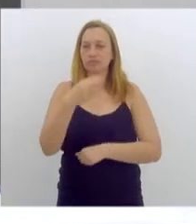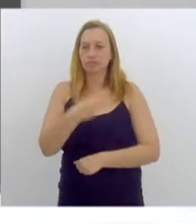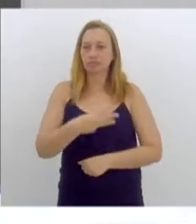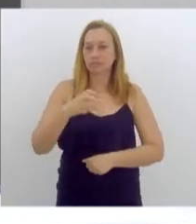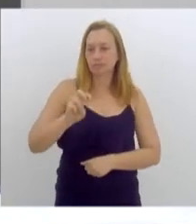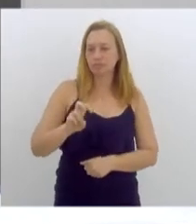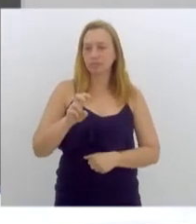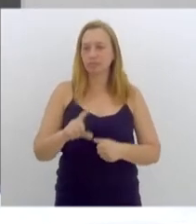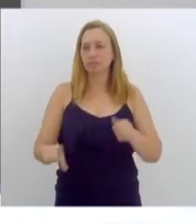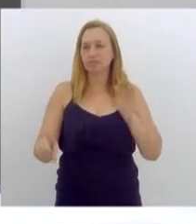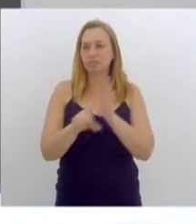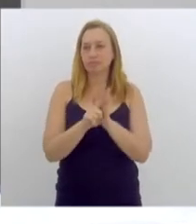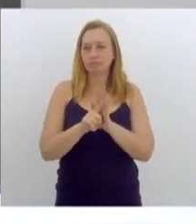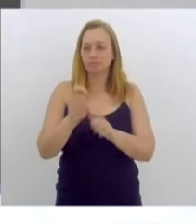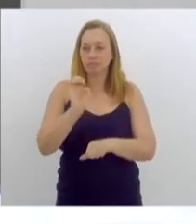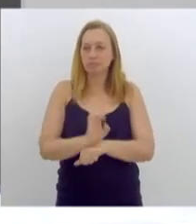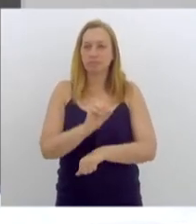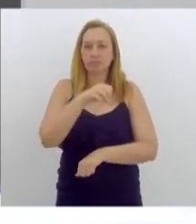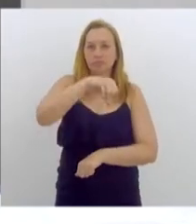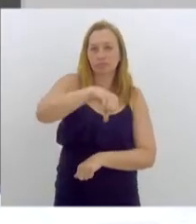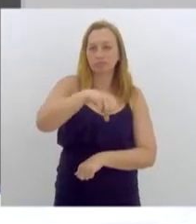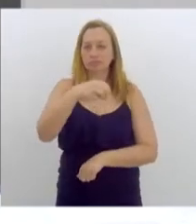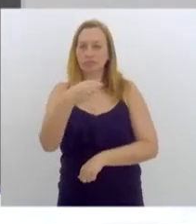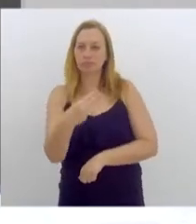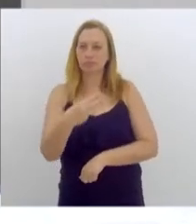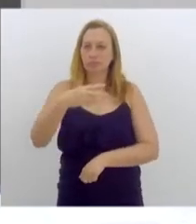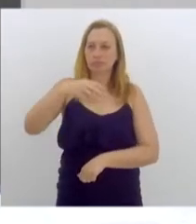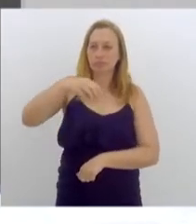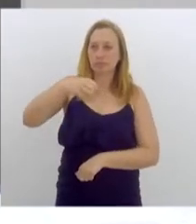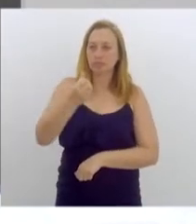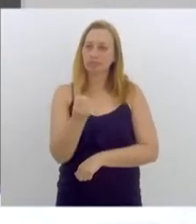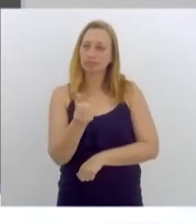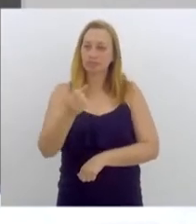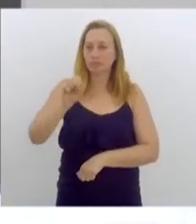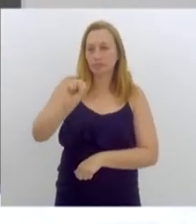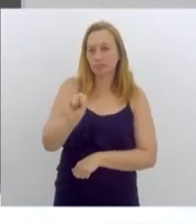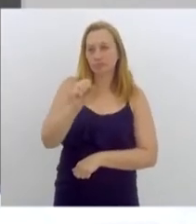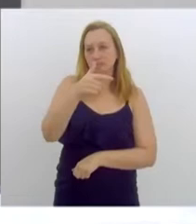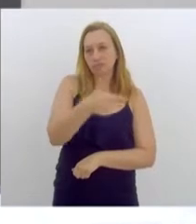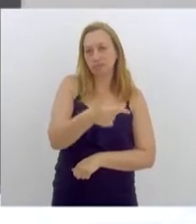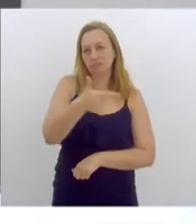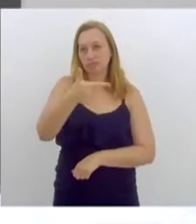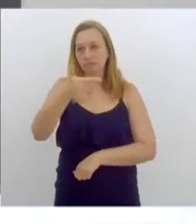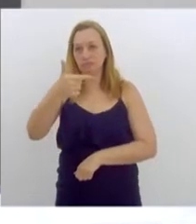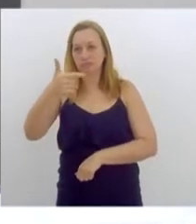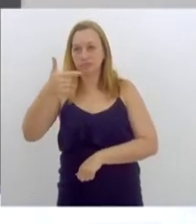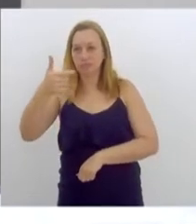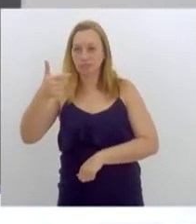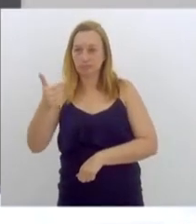da lei estadual 9368 de 2021